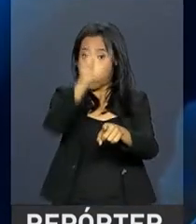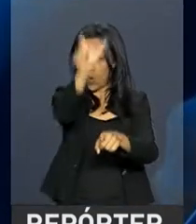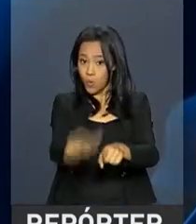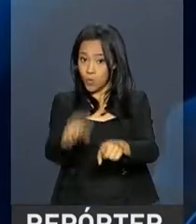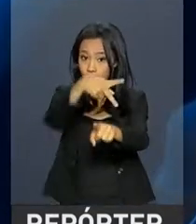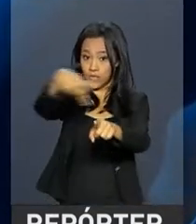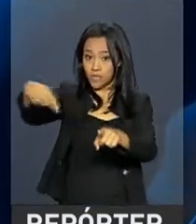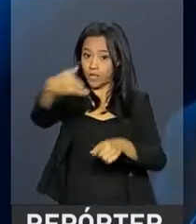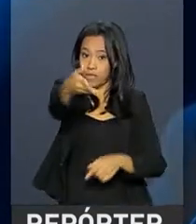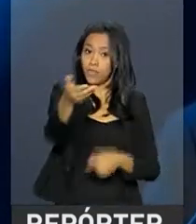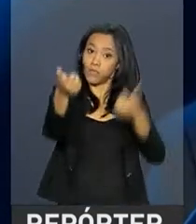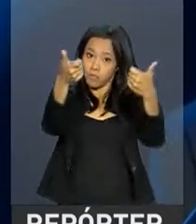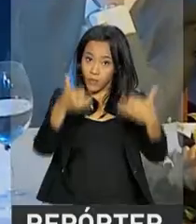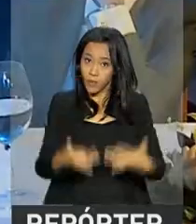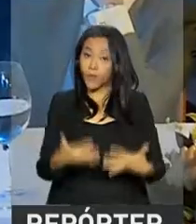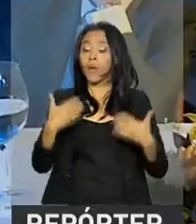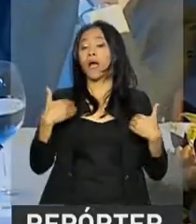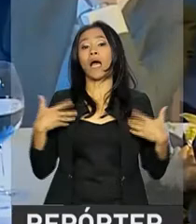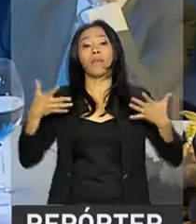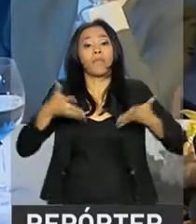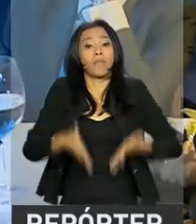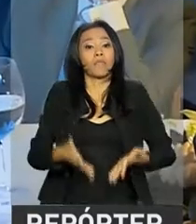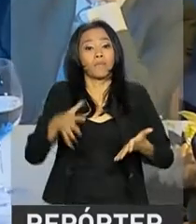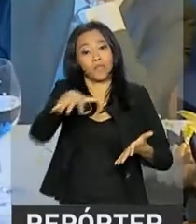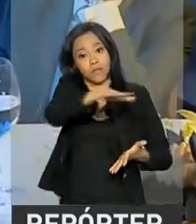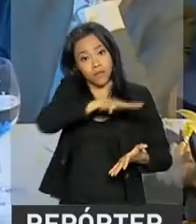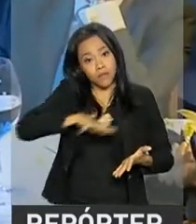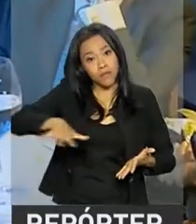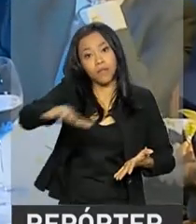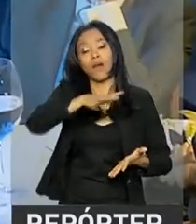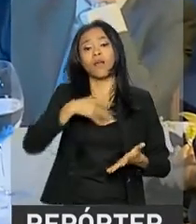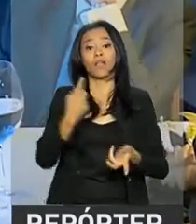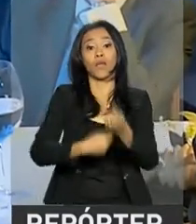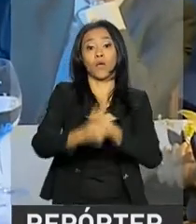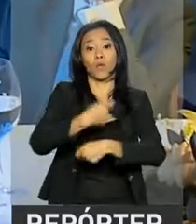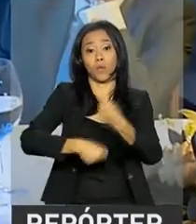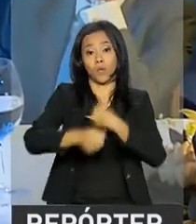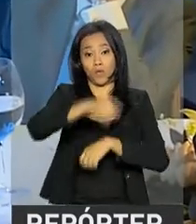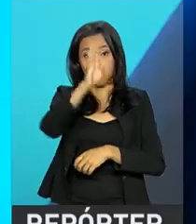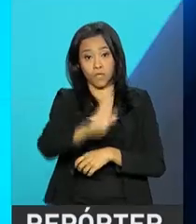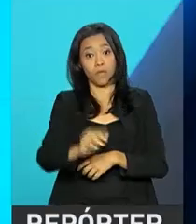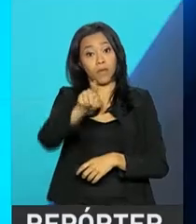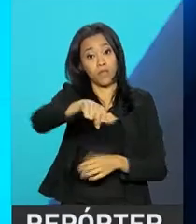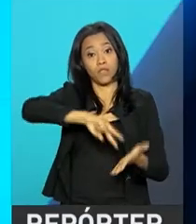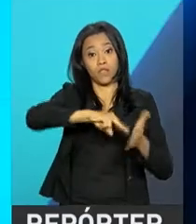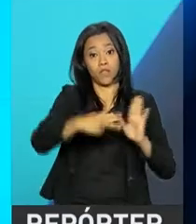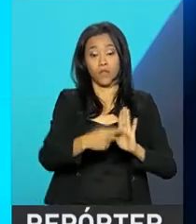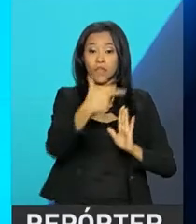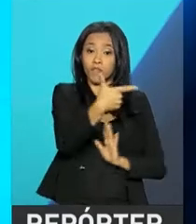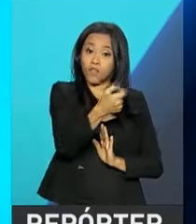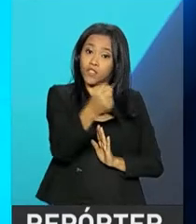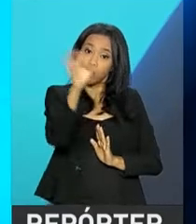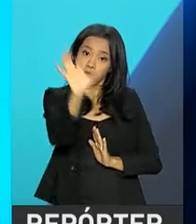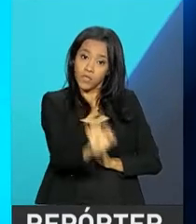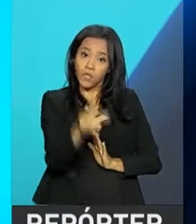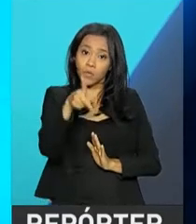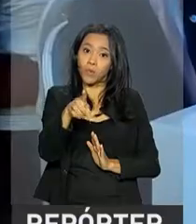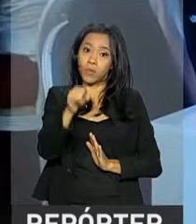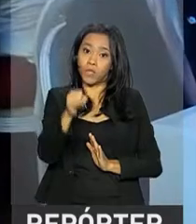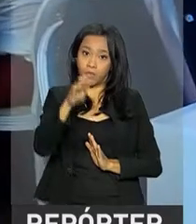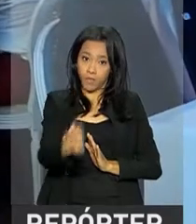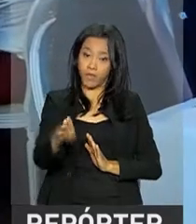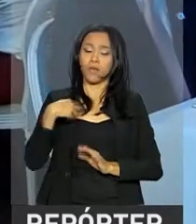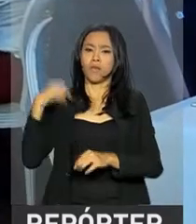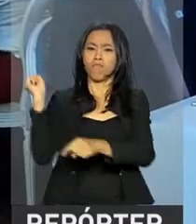destacou a participação do setor na economia brasileira que representa 21 por cento do produto interno bruto emprega